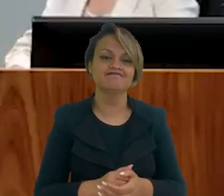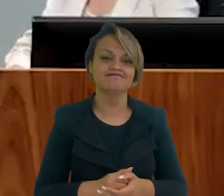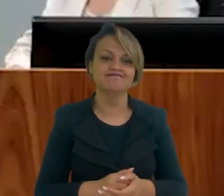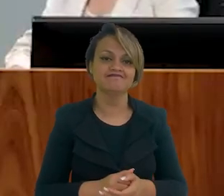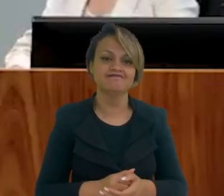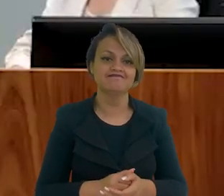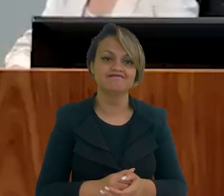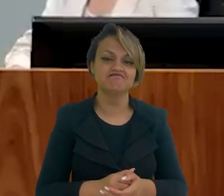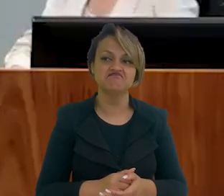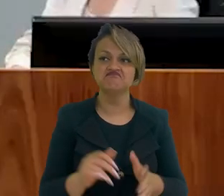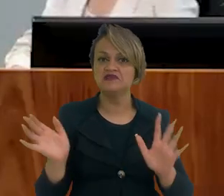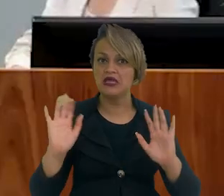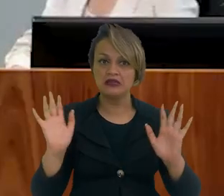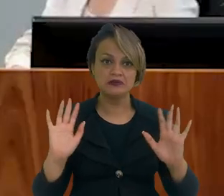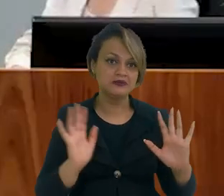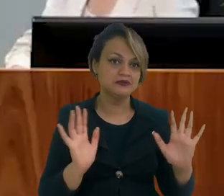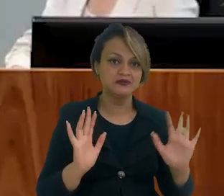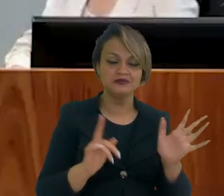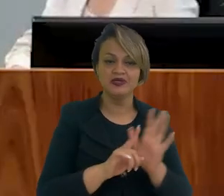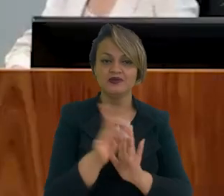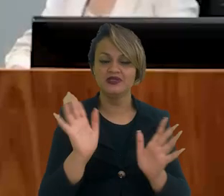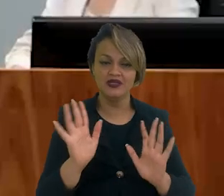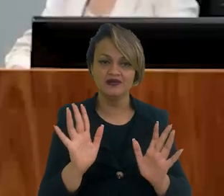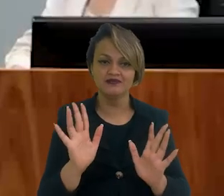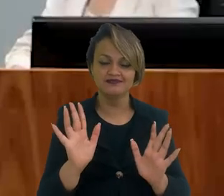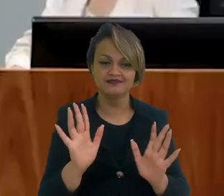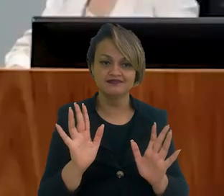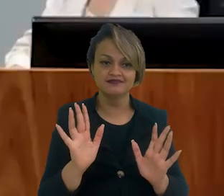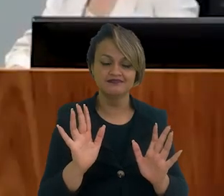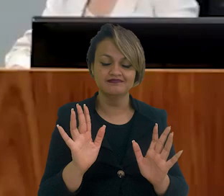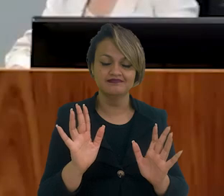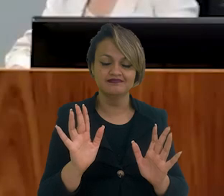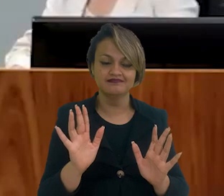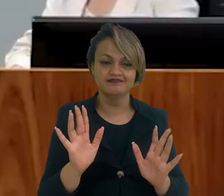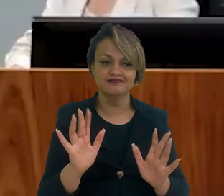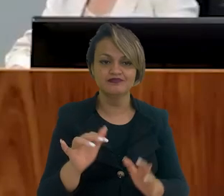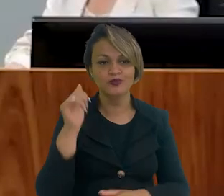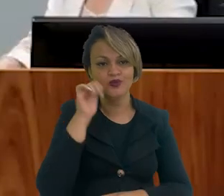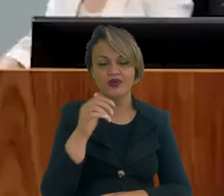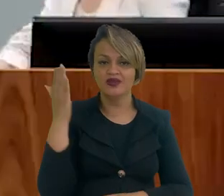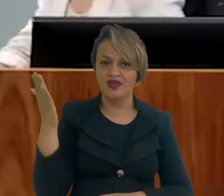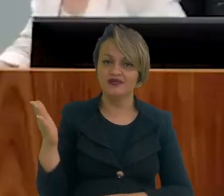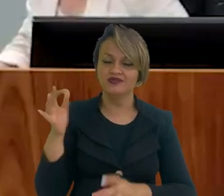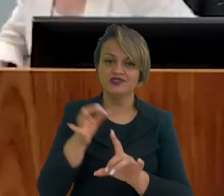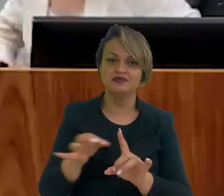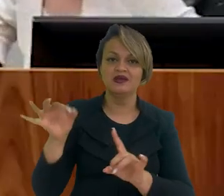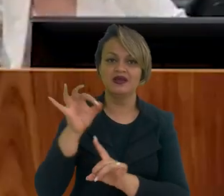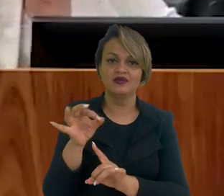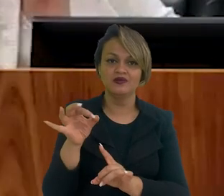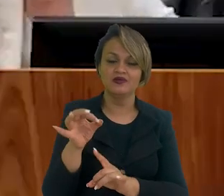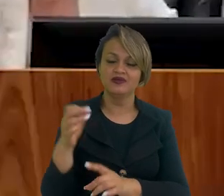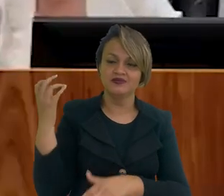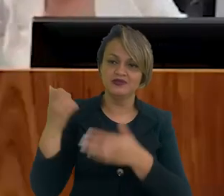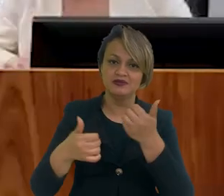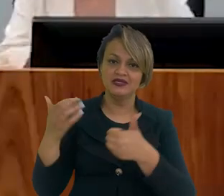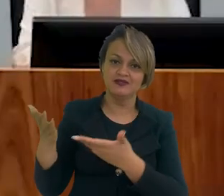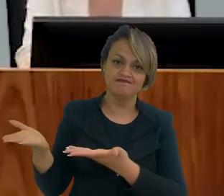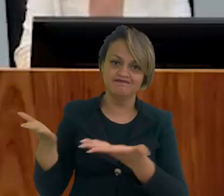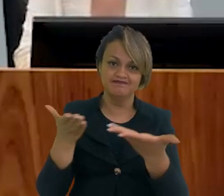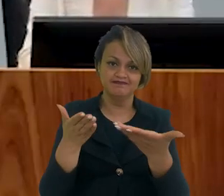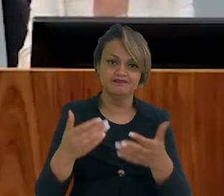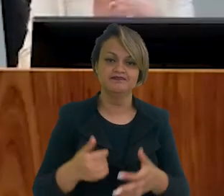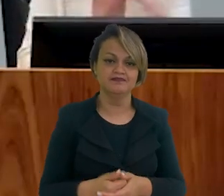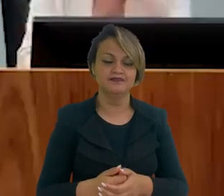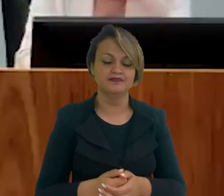ao Senhor e a professora Rosa Nery e se não ninguém mais tem indagações eu passo a palavra